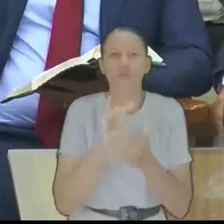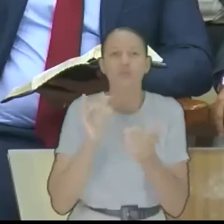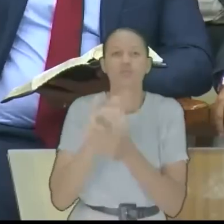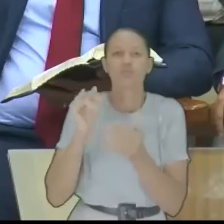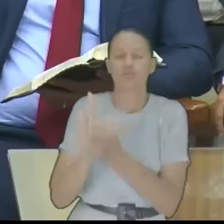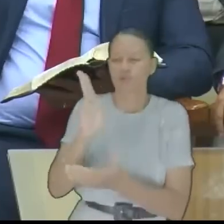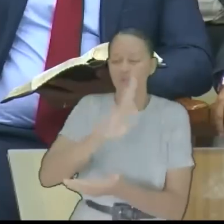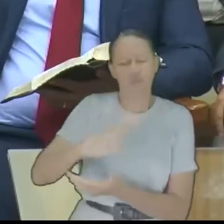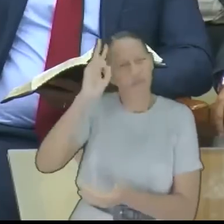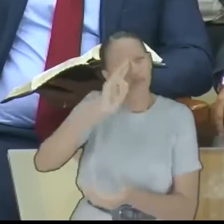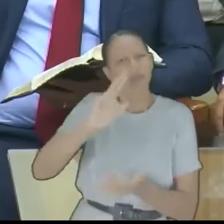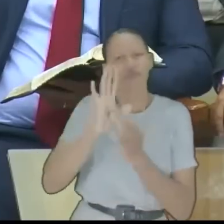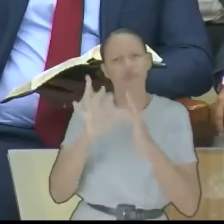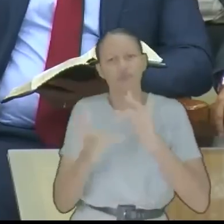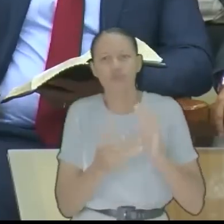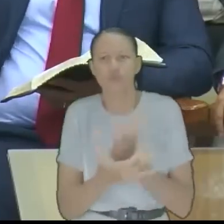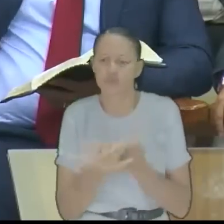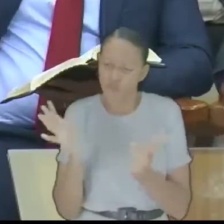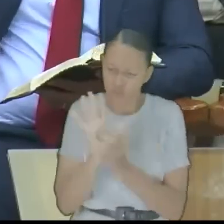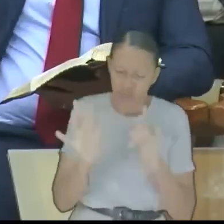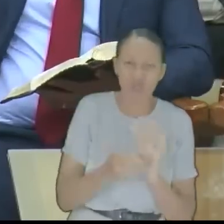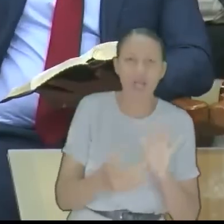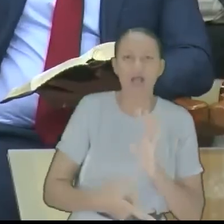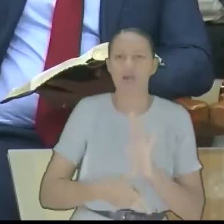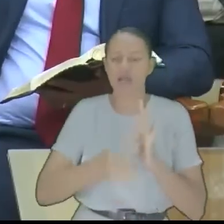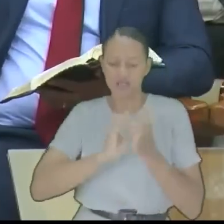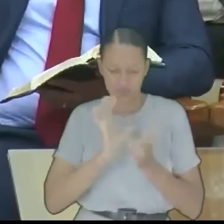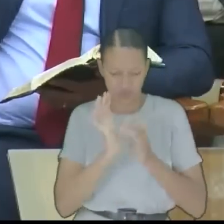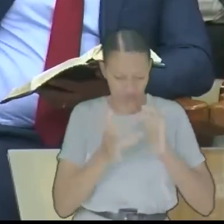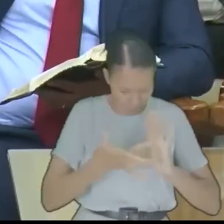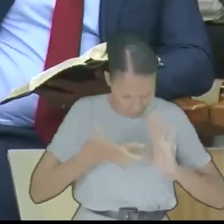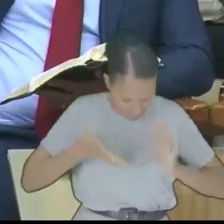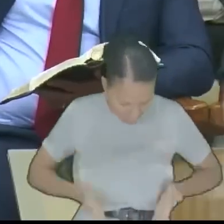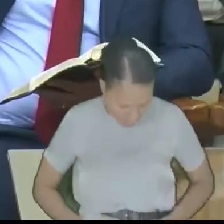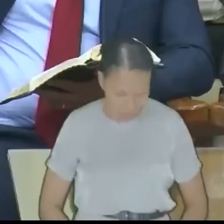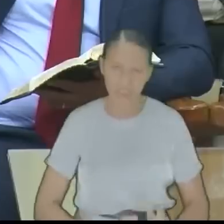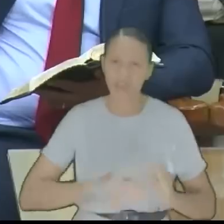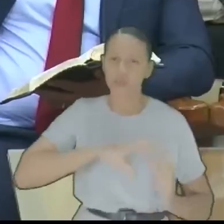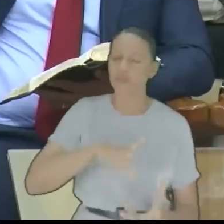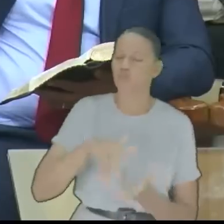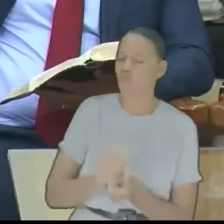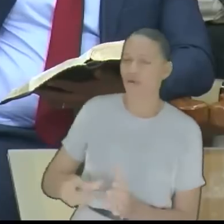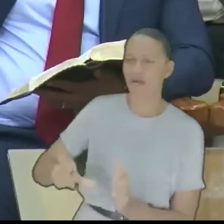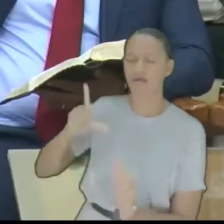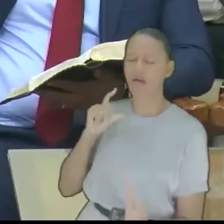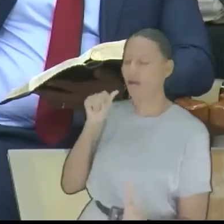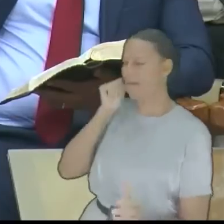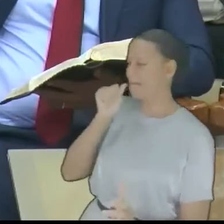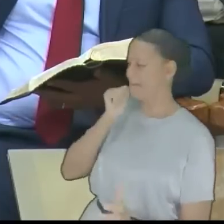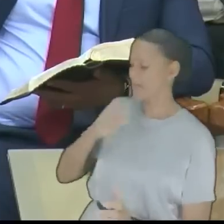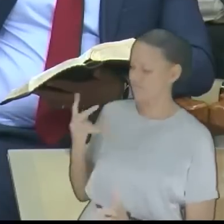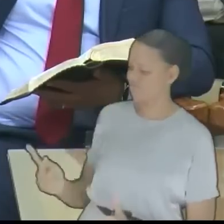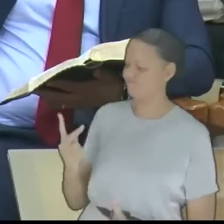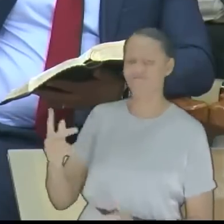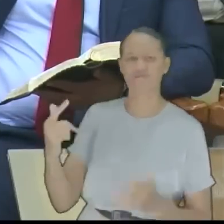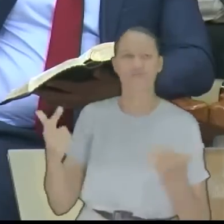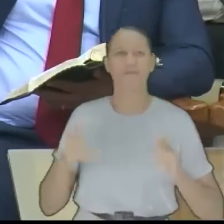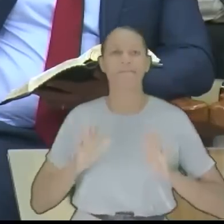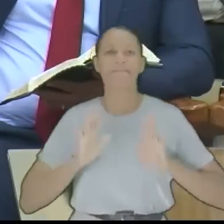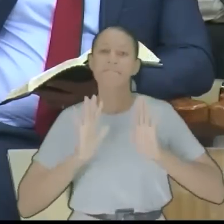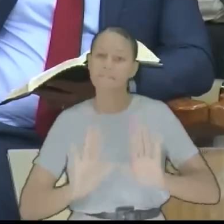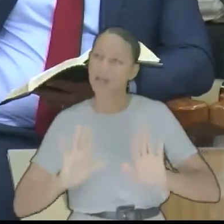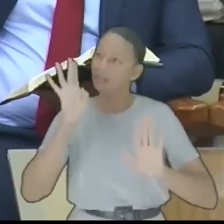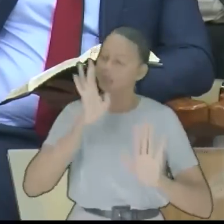o nome do Senhor. Jesus, antes de Cristo vir à terra, a mulher não tinha o seu devido valor, mas